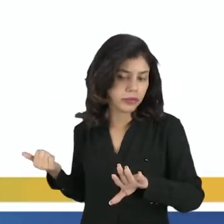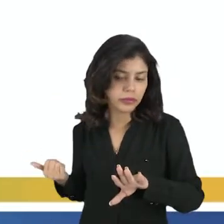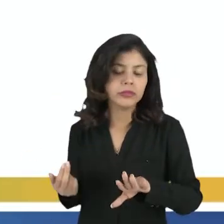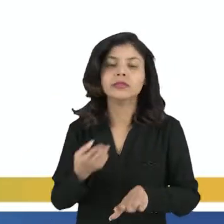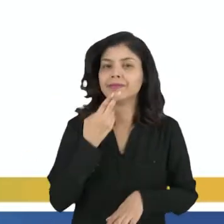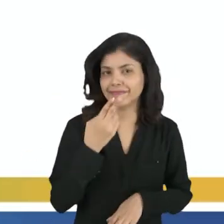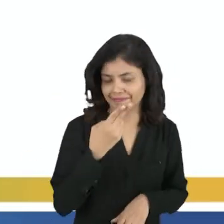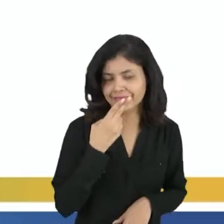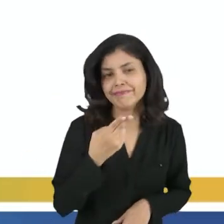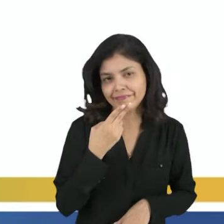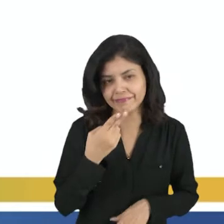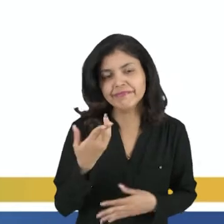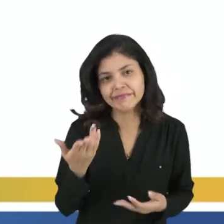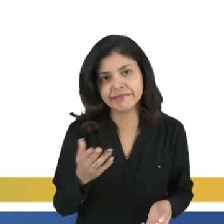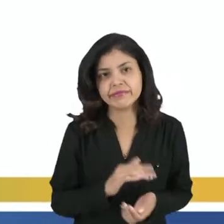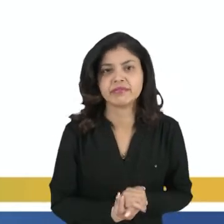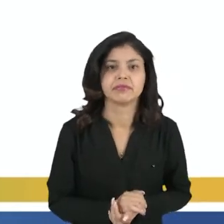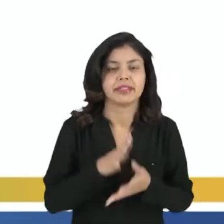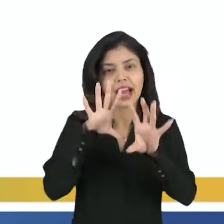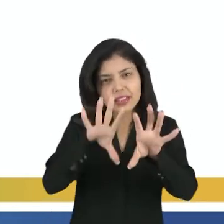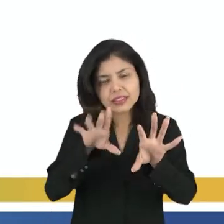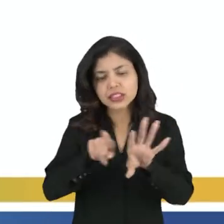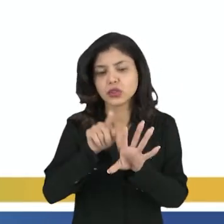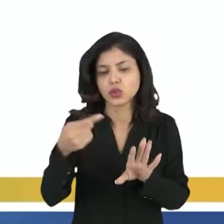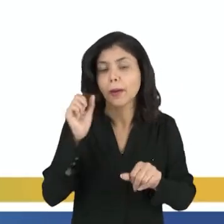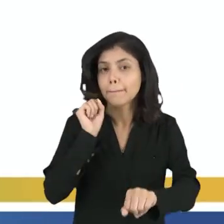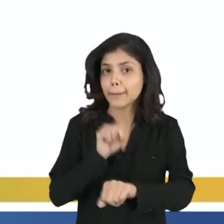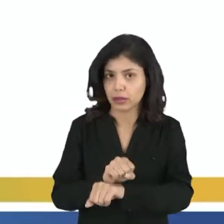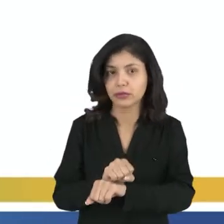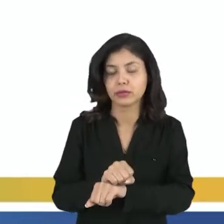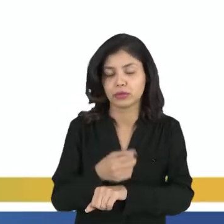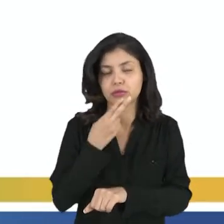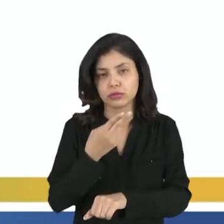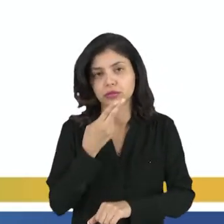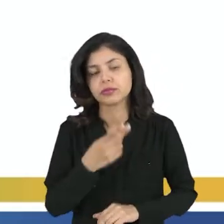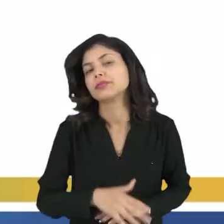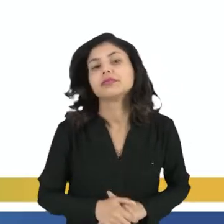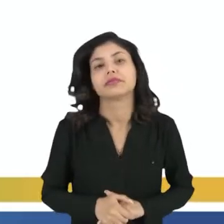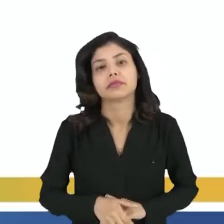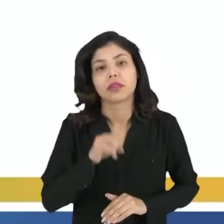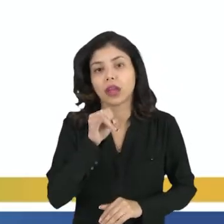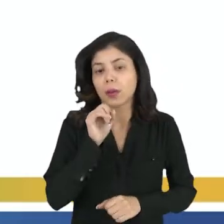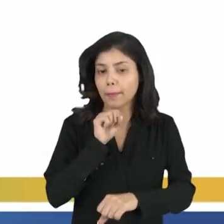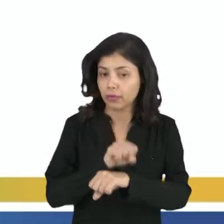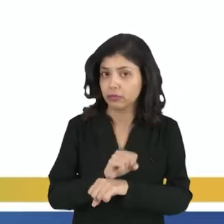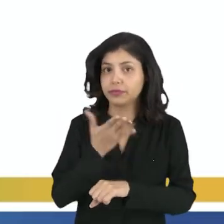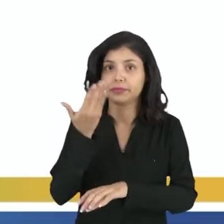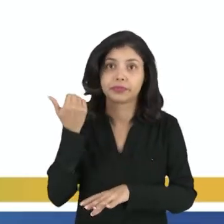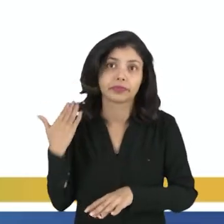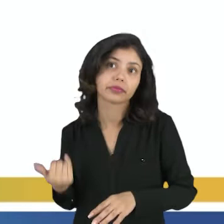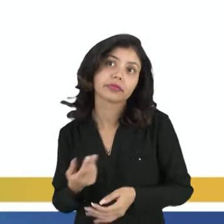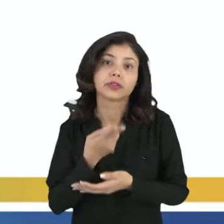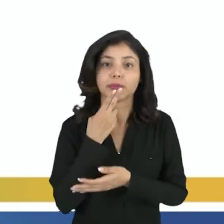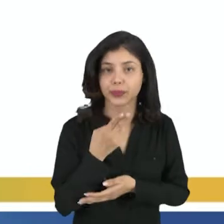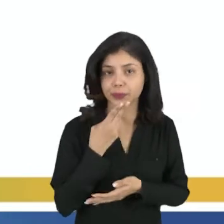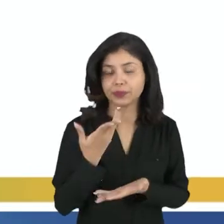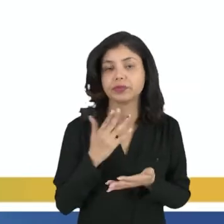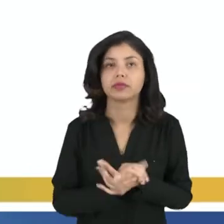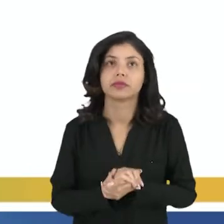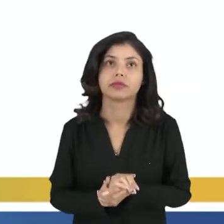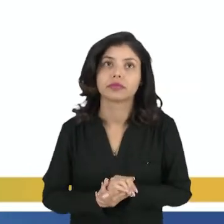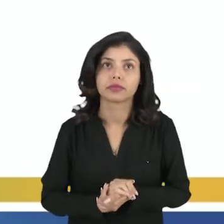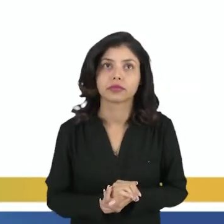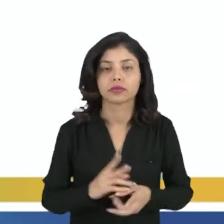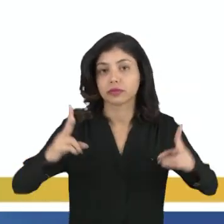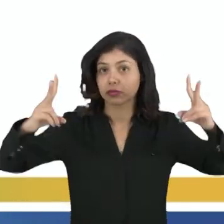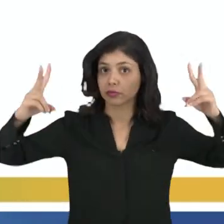Jorge fumava, o que ficou subentendido ali. Jorge parou de fumar. Se ele parou é porque antes ele fumava. Ficou implícito,